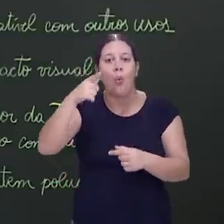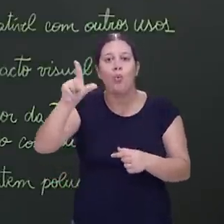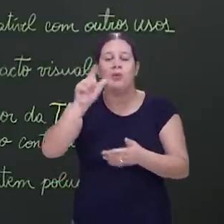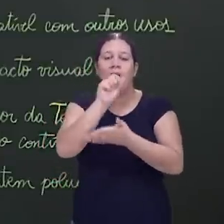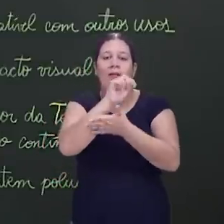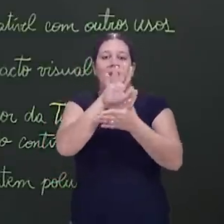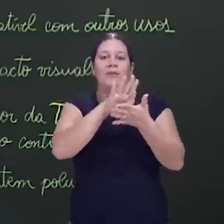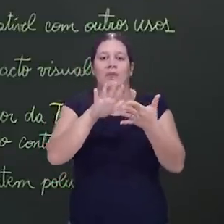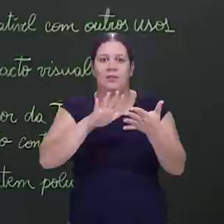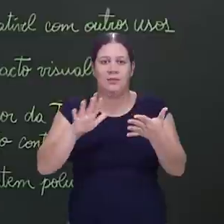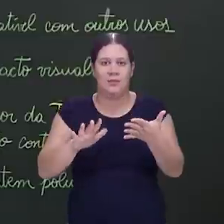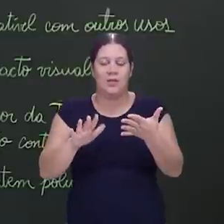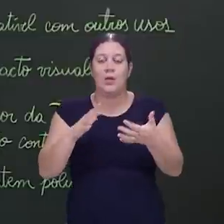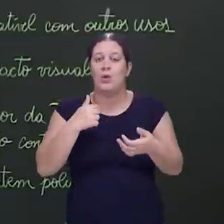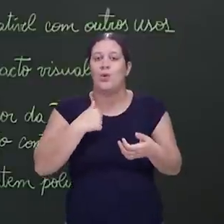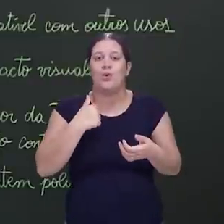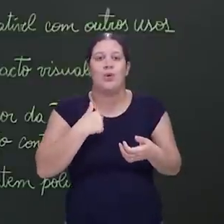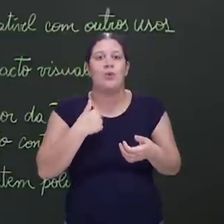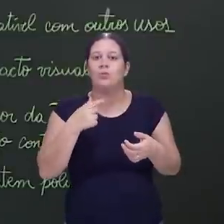outras atividades.